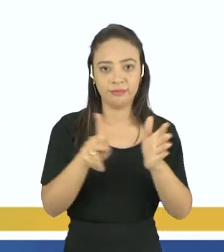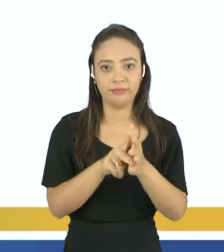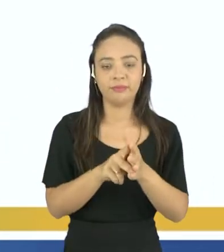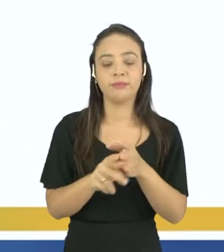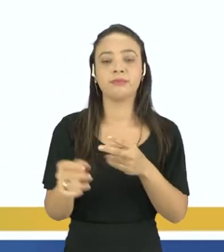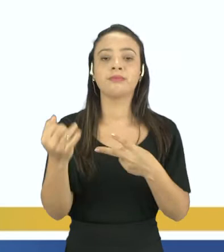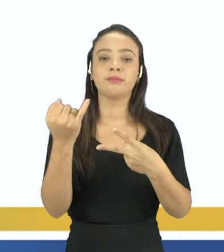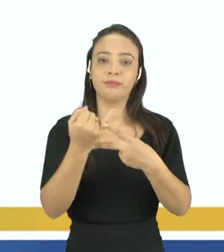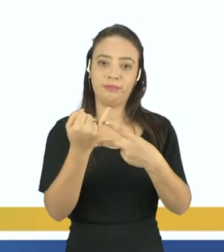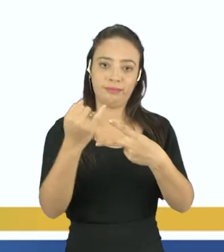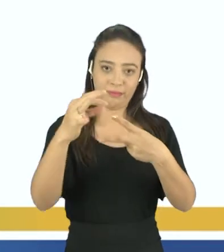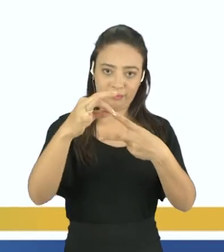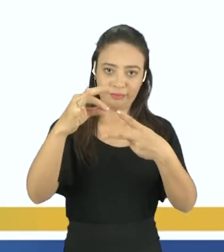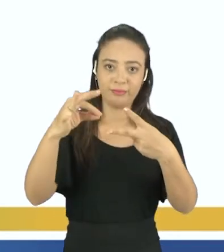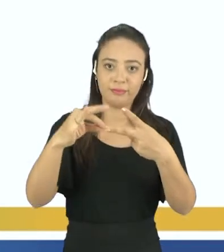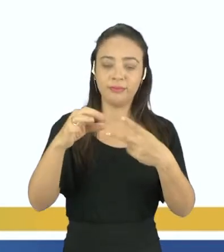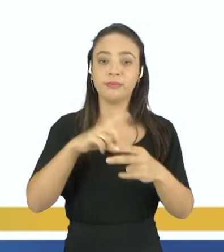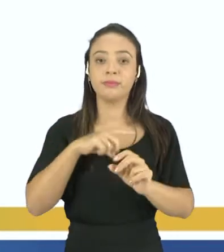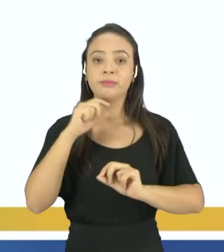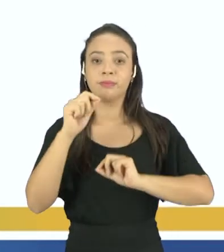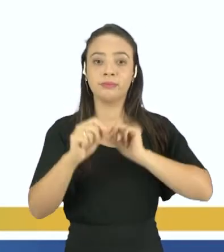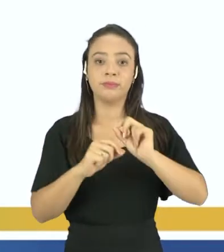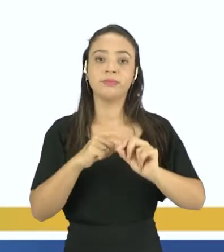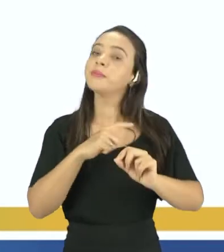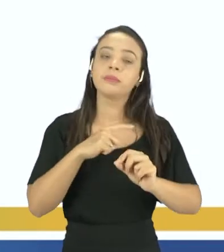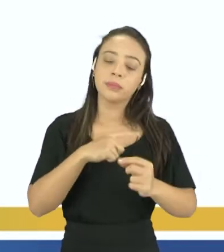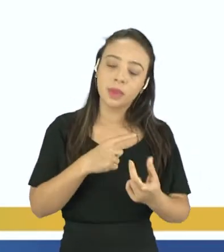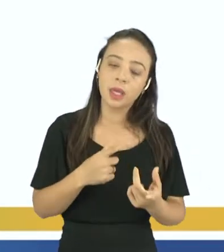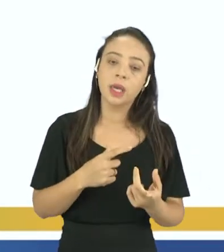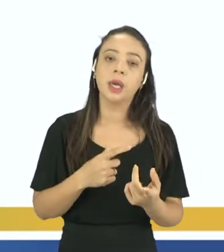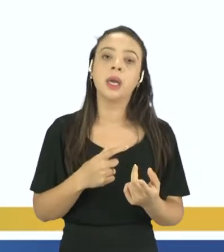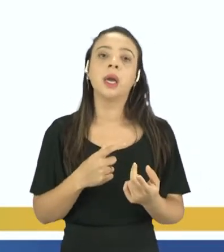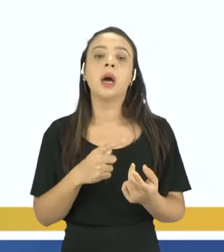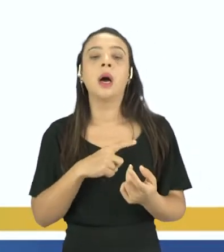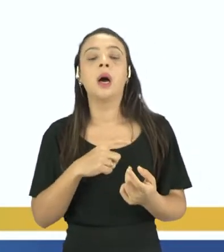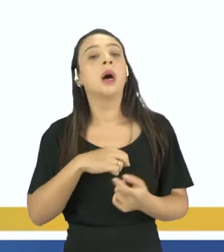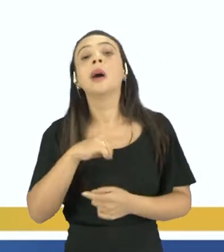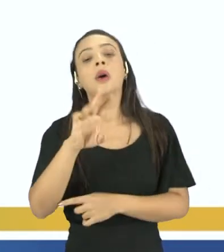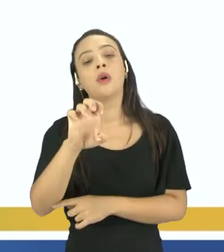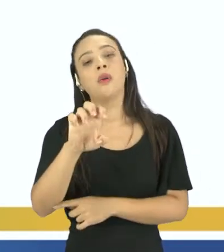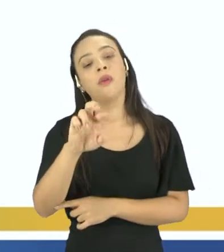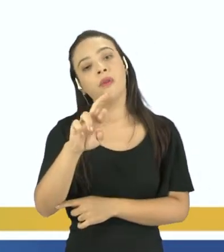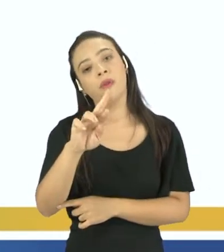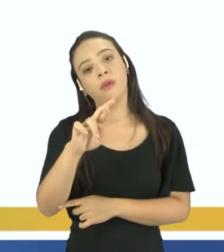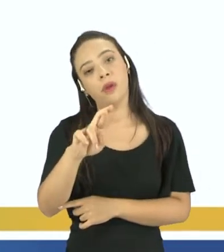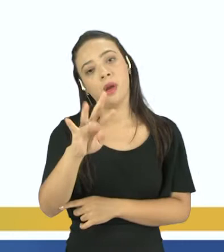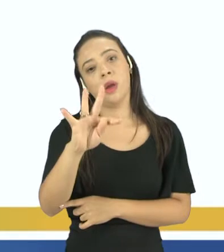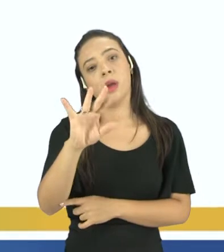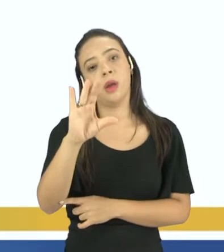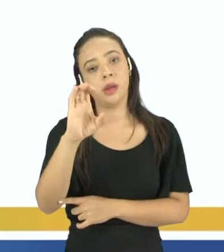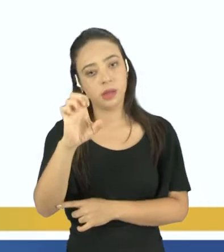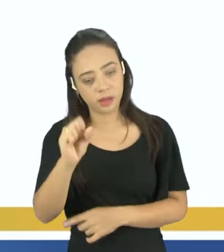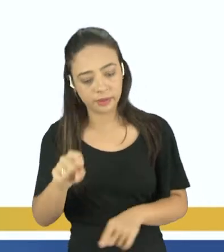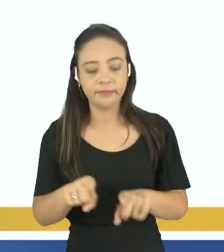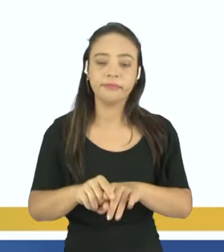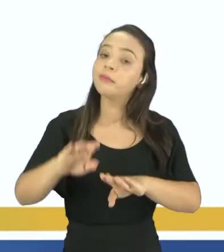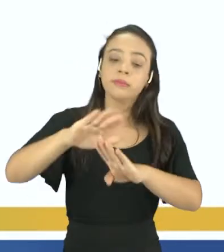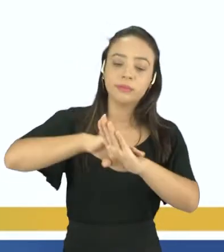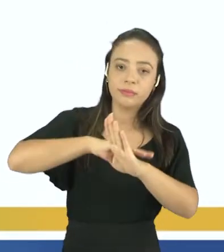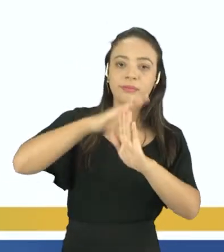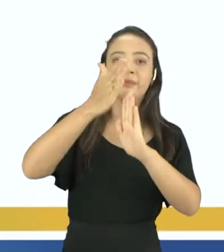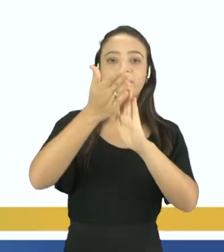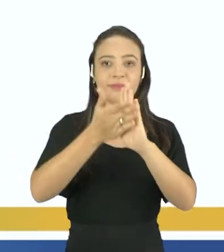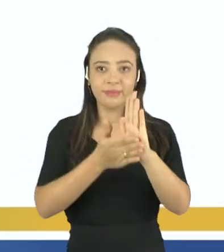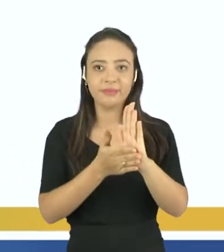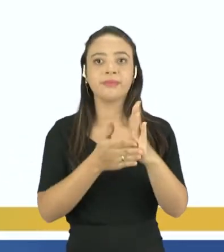né dos polígonos aí vão estar quem os vértices né que nós vimos na aula passada os lados é diagonais não foi e eu jogo